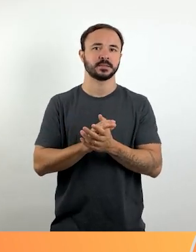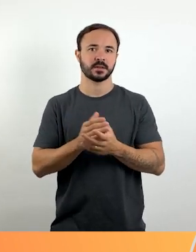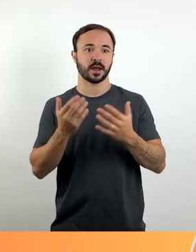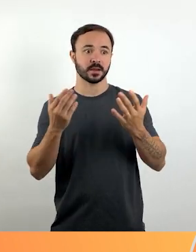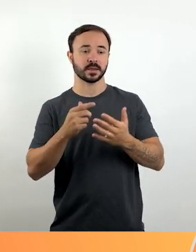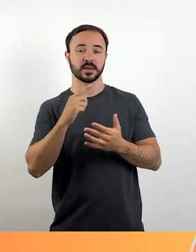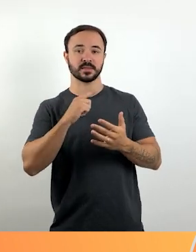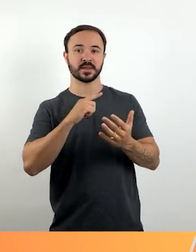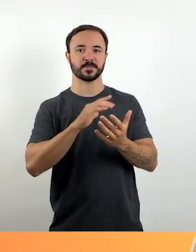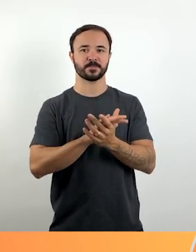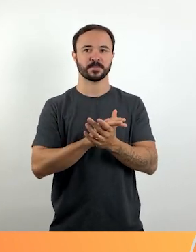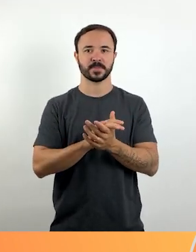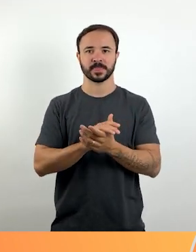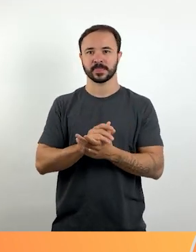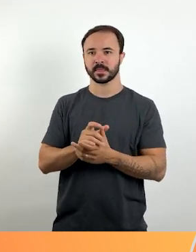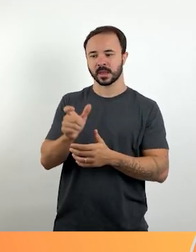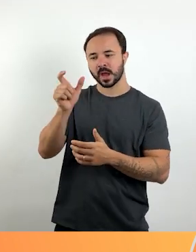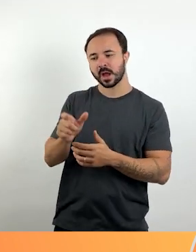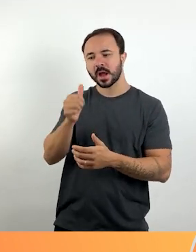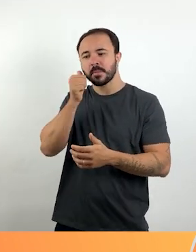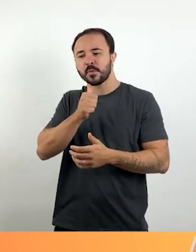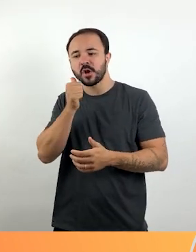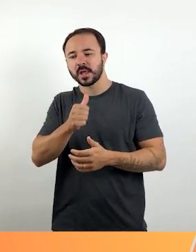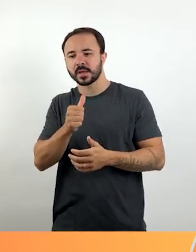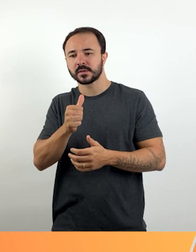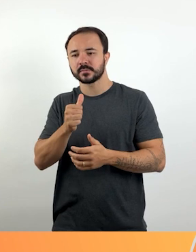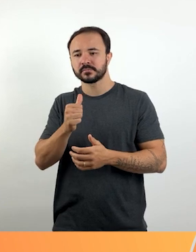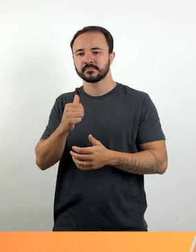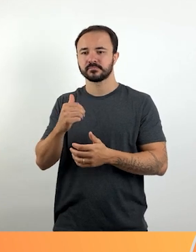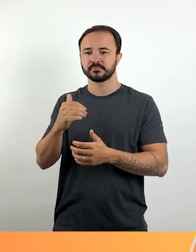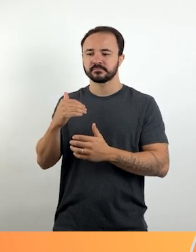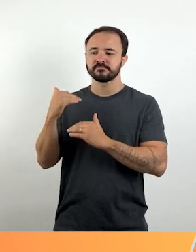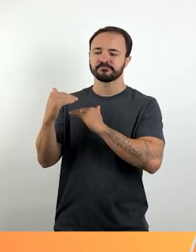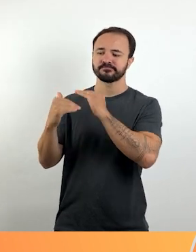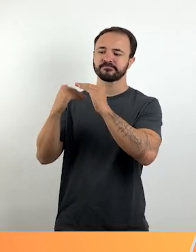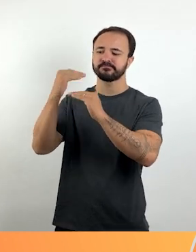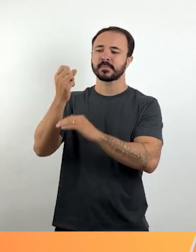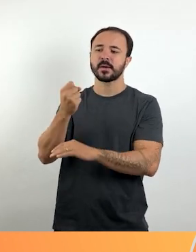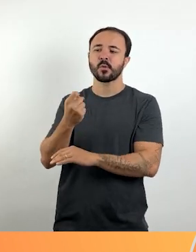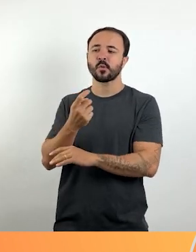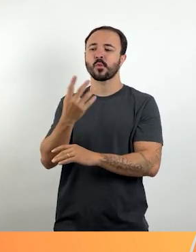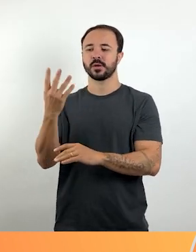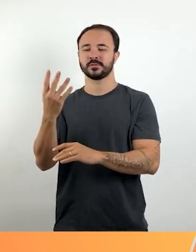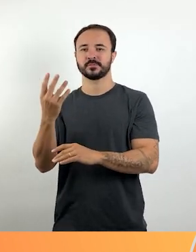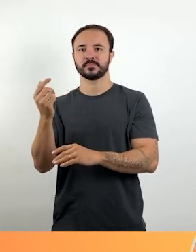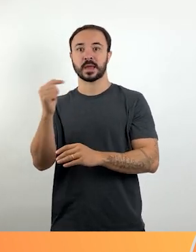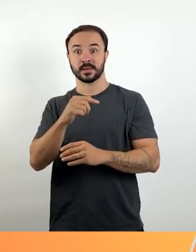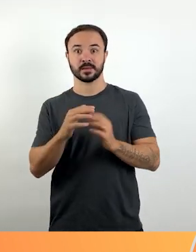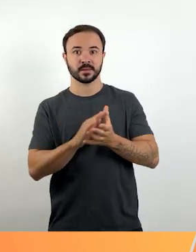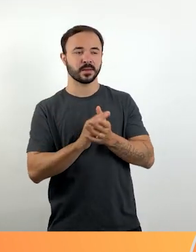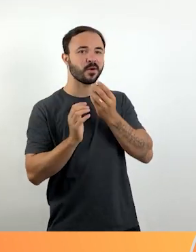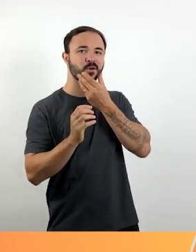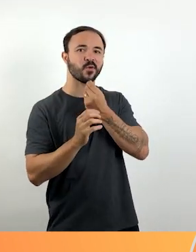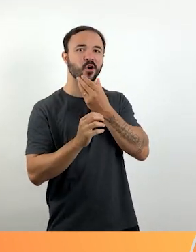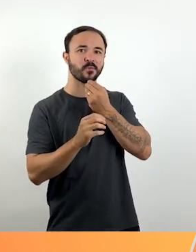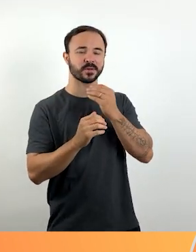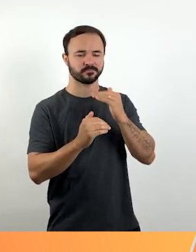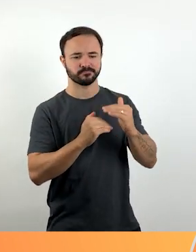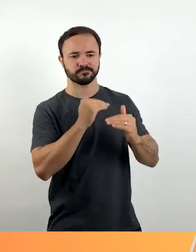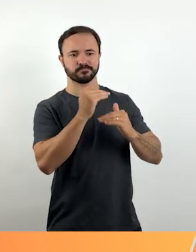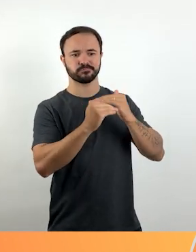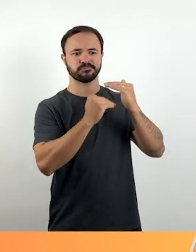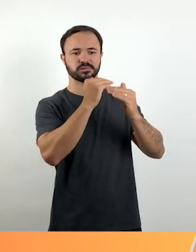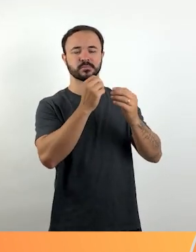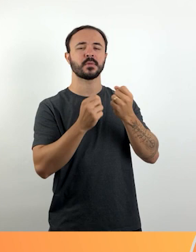quando um anda tal, né, quantidade em relação ao solo, a altura fica uma quantidade variável